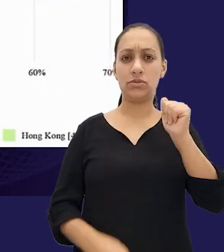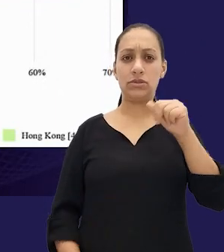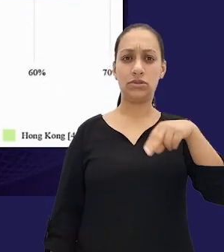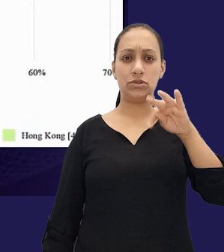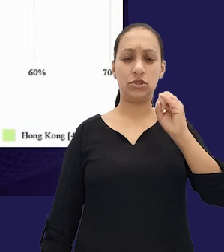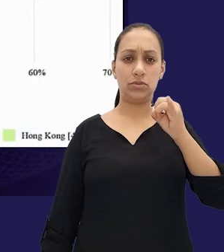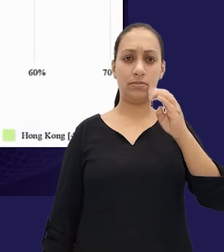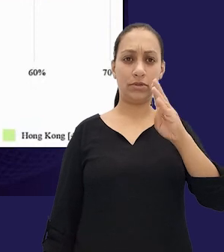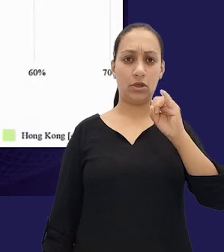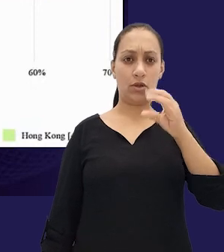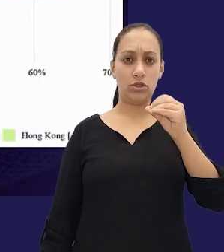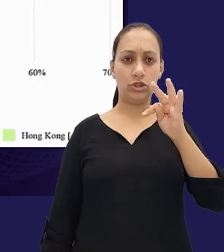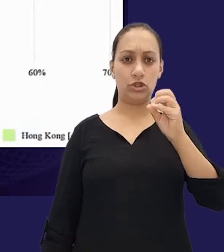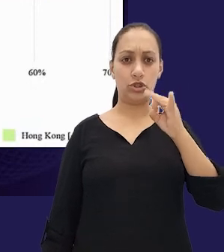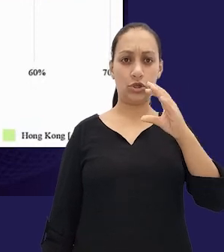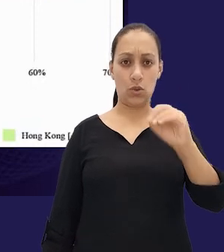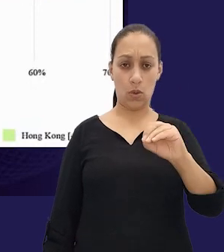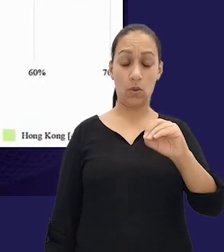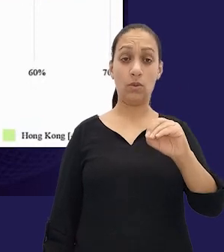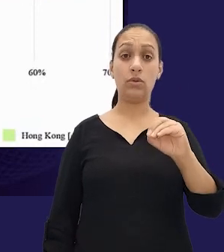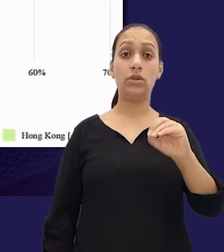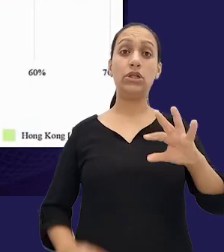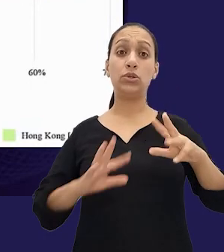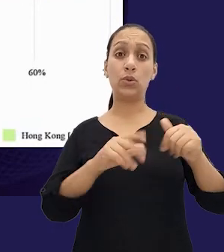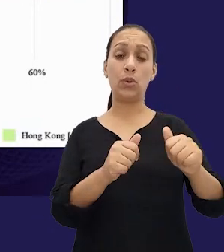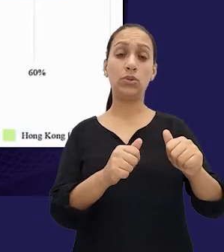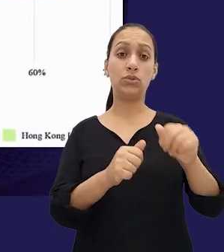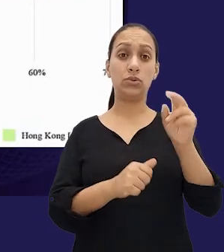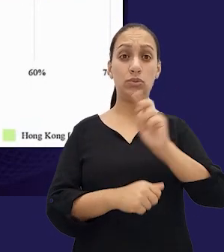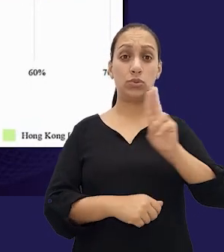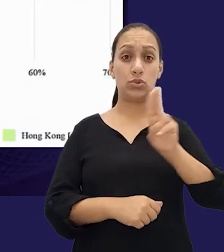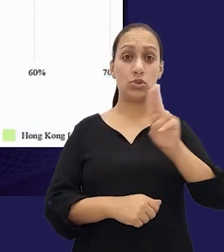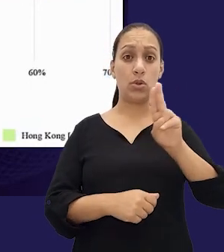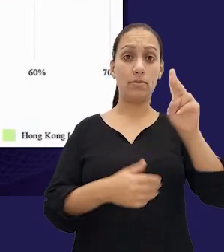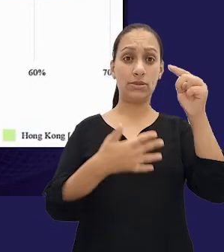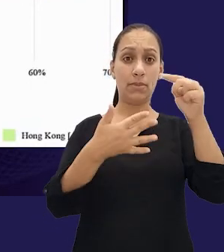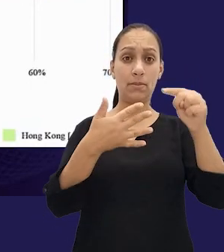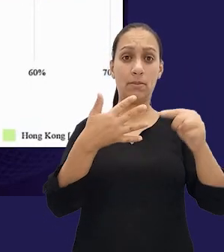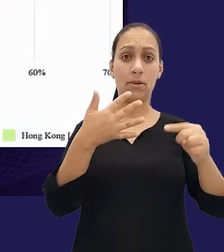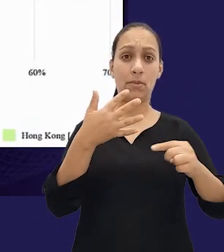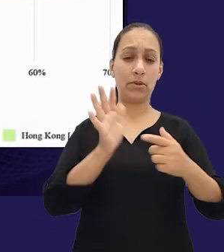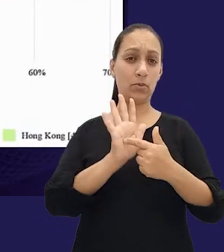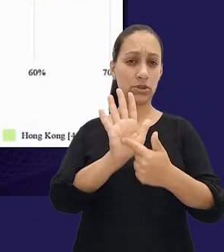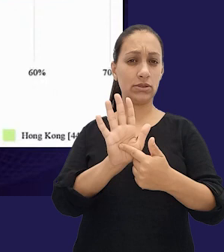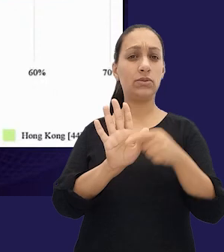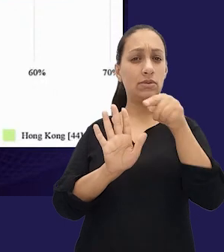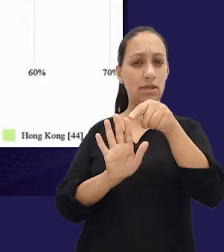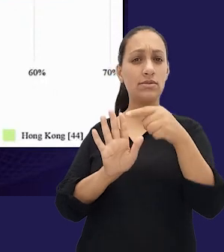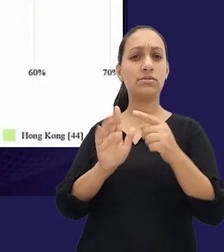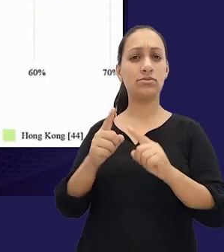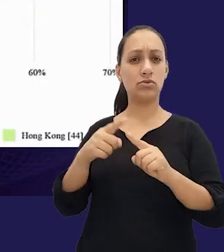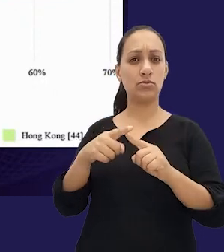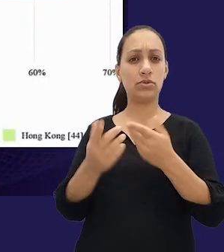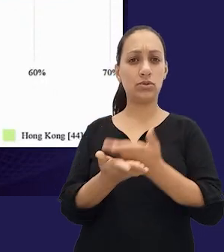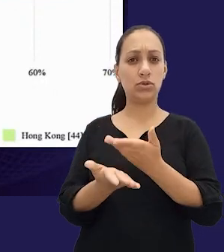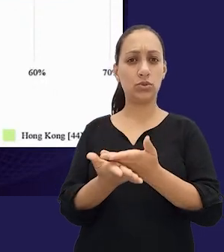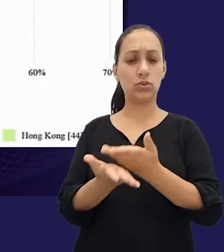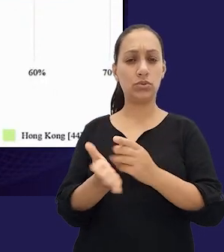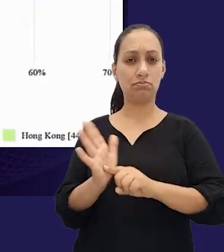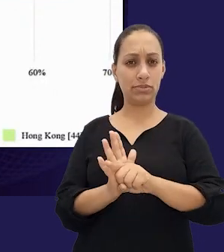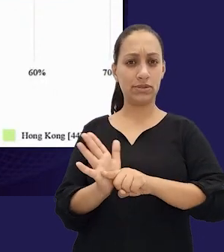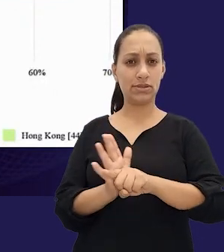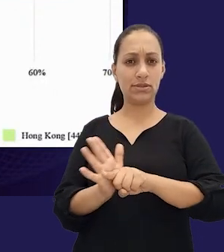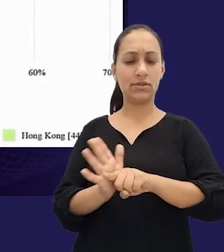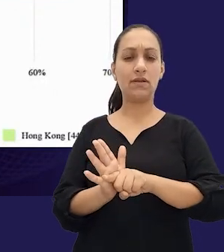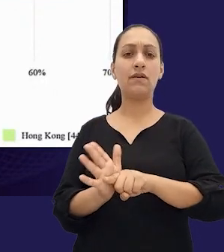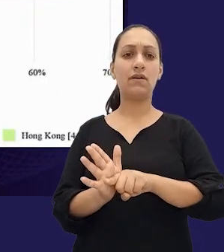vocês encontram, todos os antimicrobianos que foram levantados aí nesse estudo. Esse estudo envolveu,